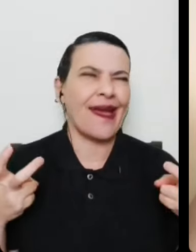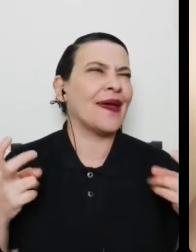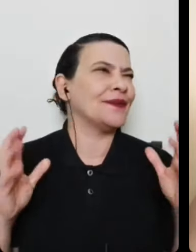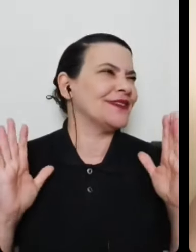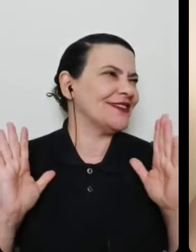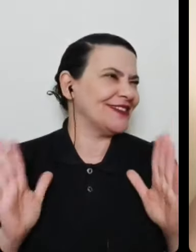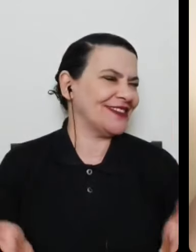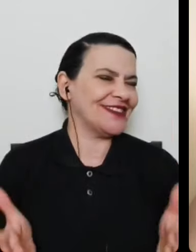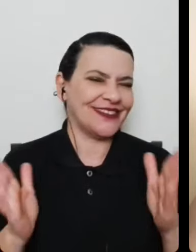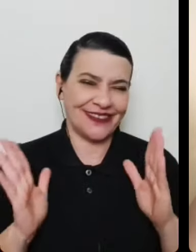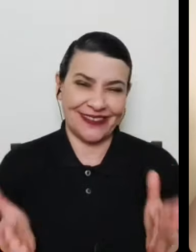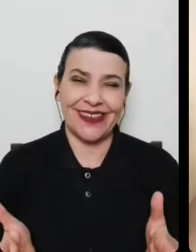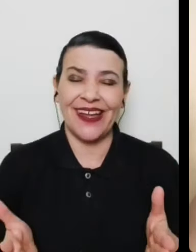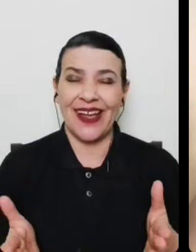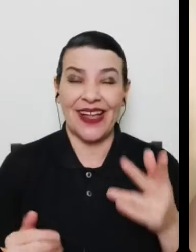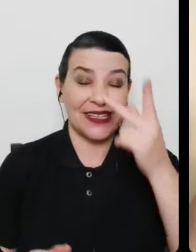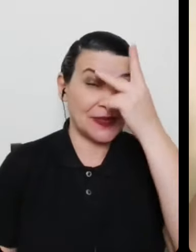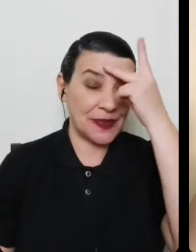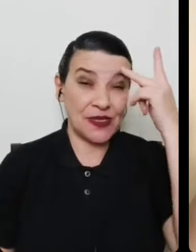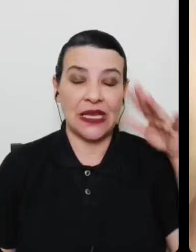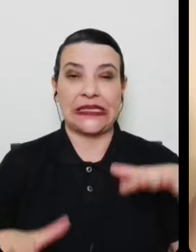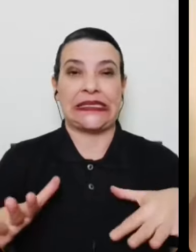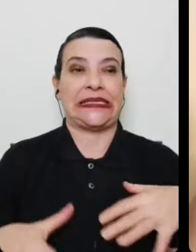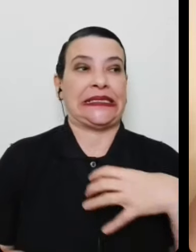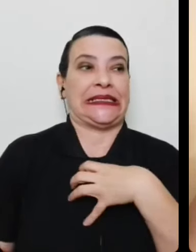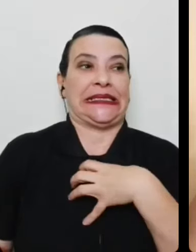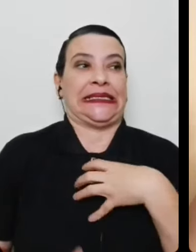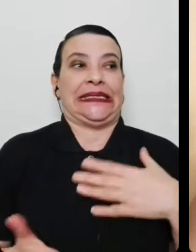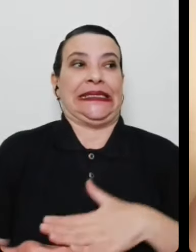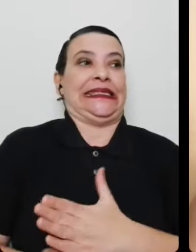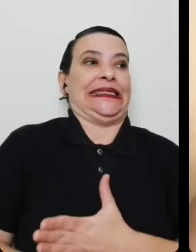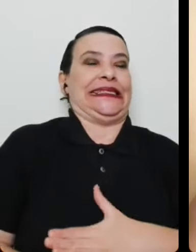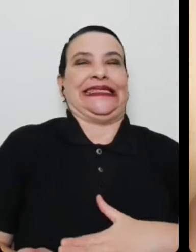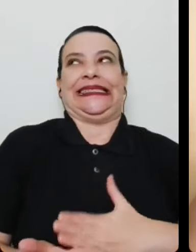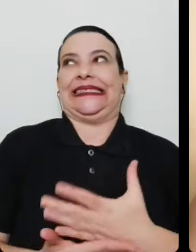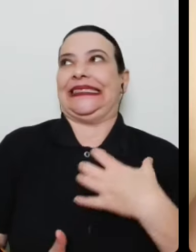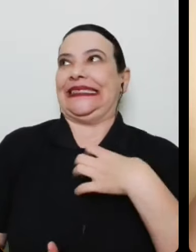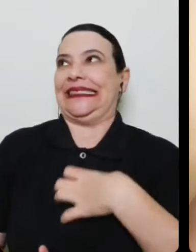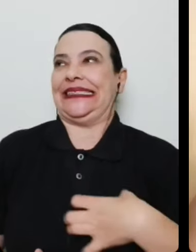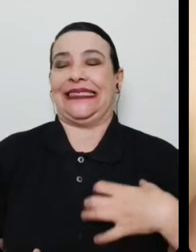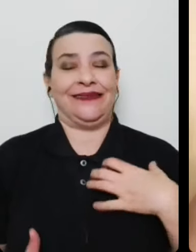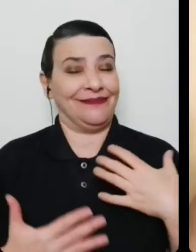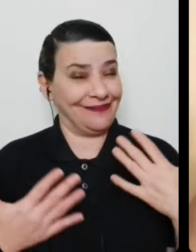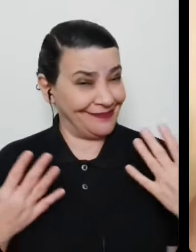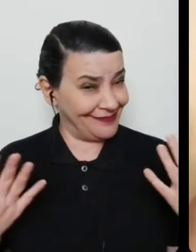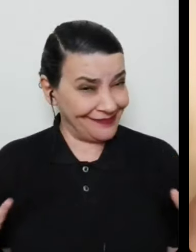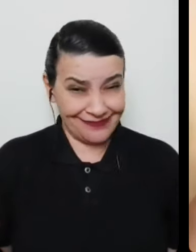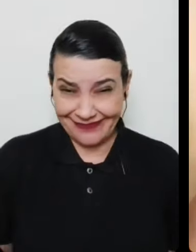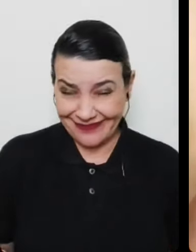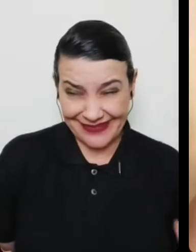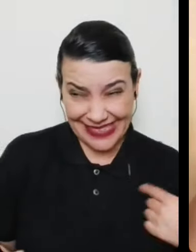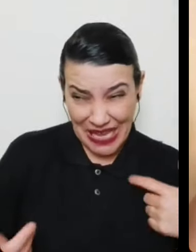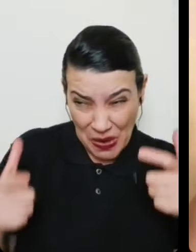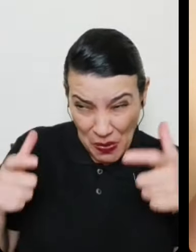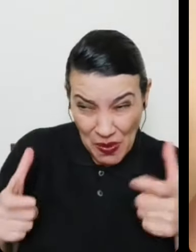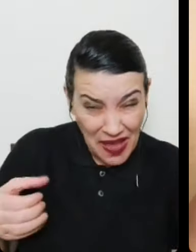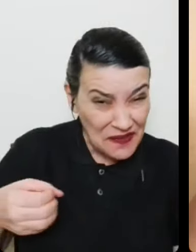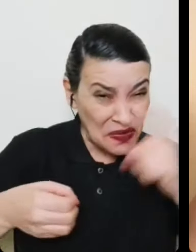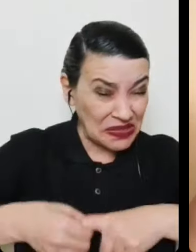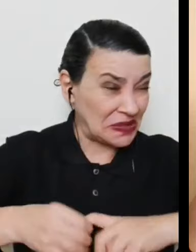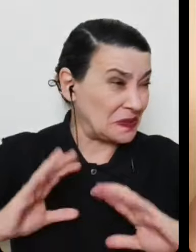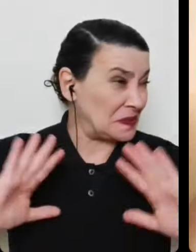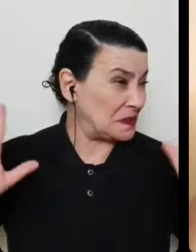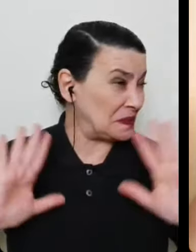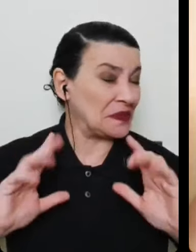percebemos quando as pessoas não estão confortáveis com a nossa presença. E isso faz com que a gente não queira voltar. Em qualquer lugar que